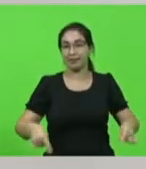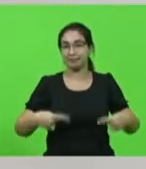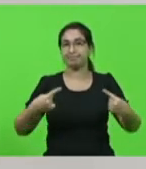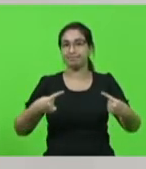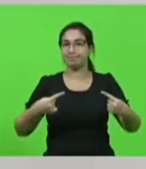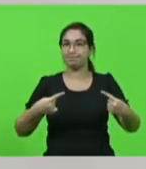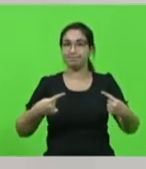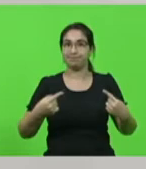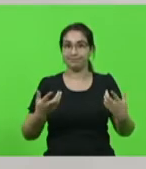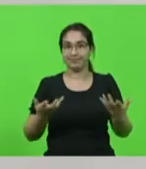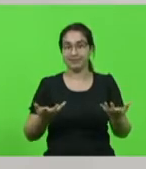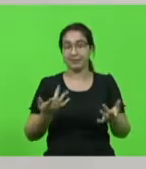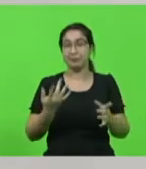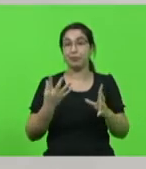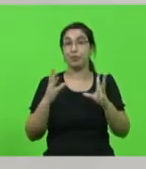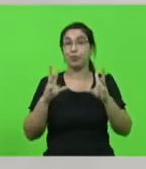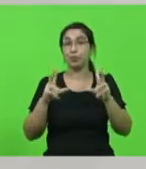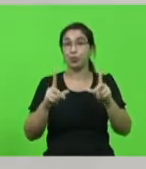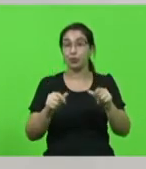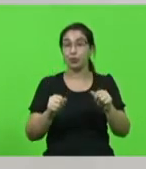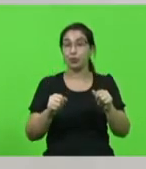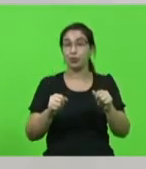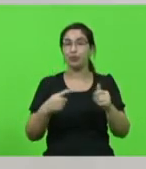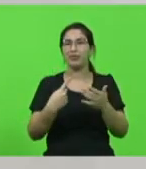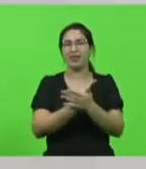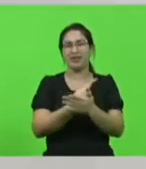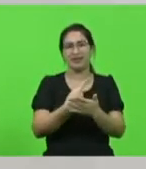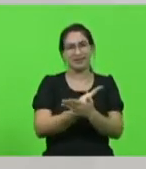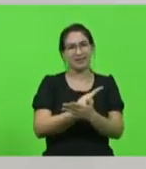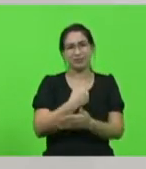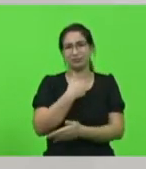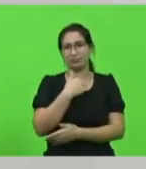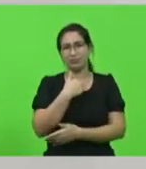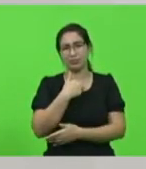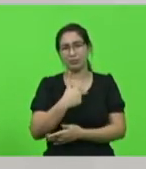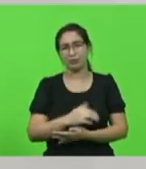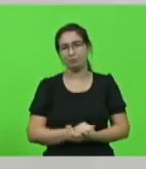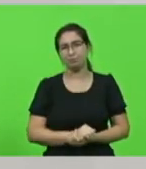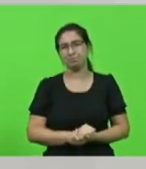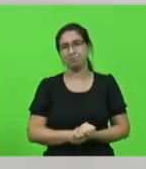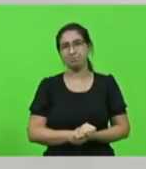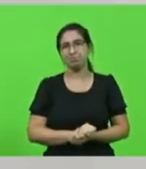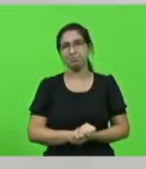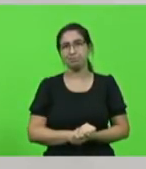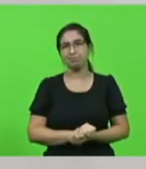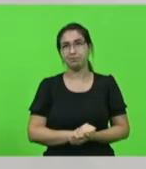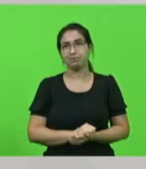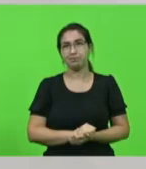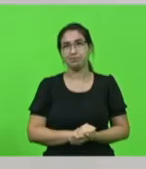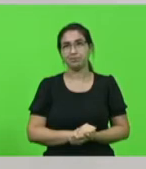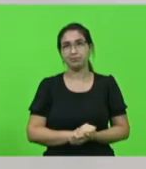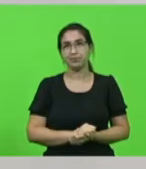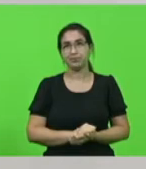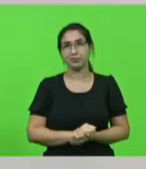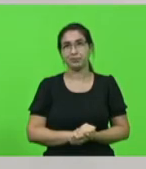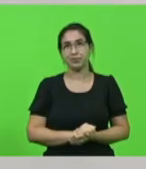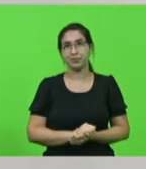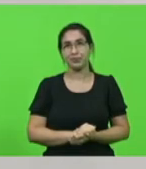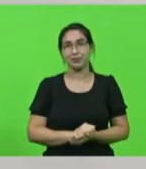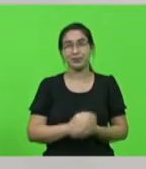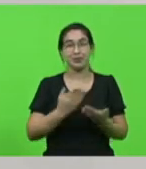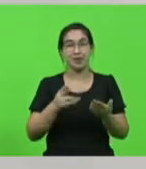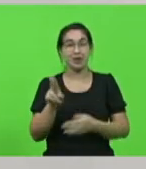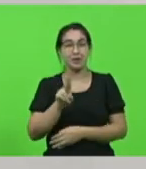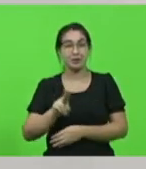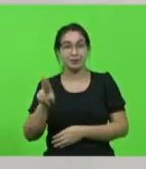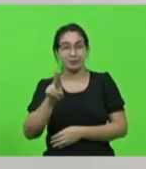Isso tudo de forma irregular, e que essa subutilização dê um